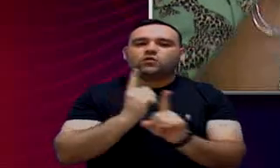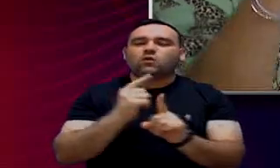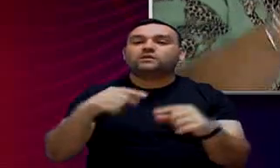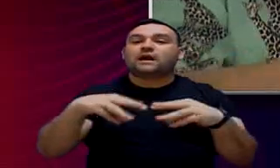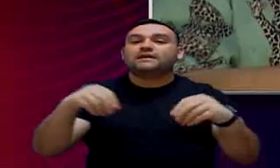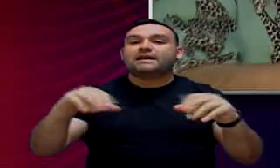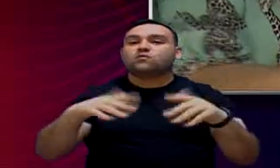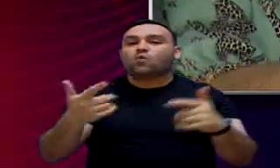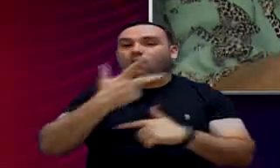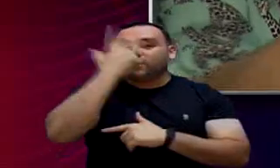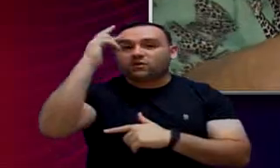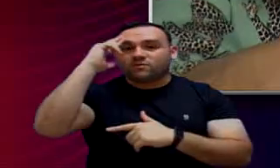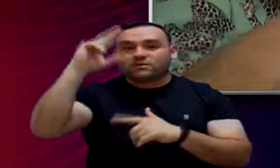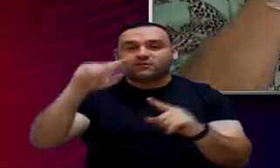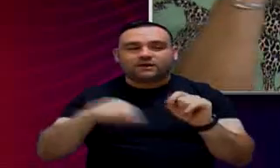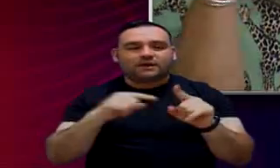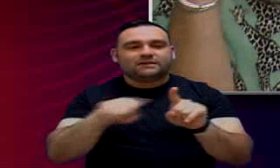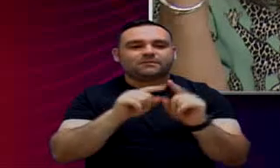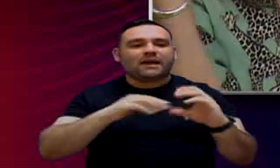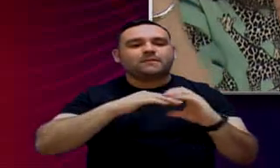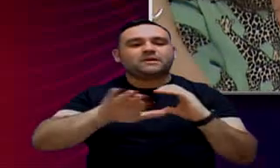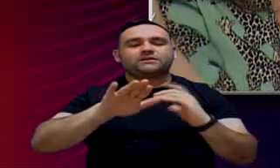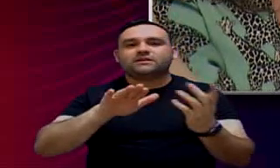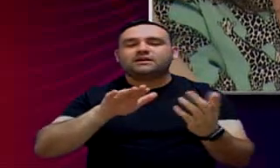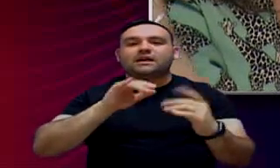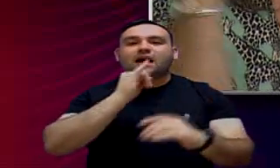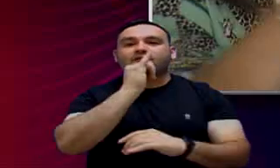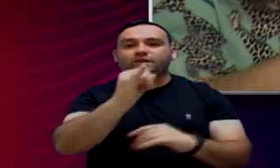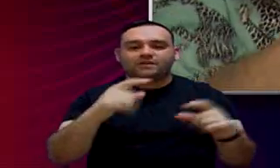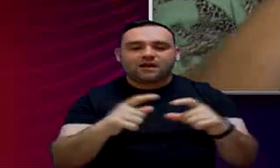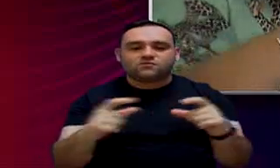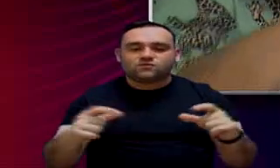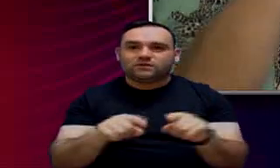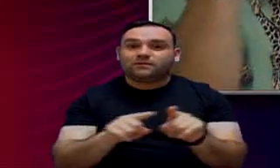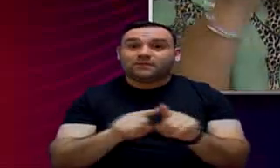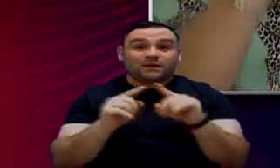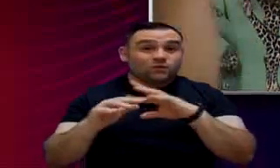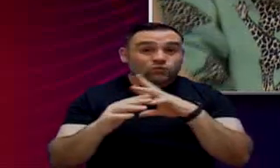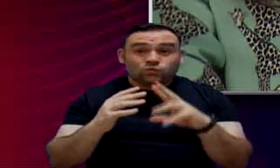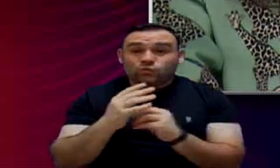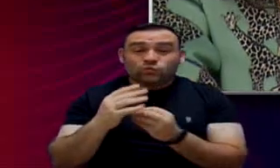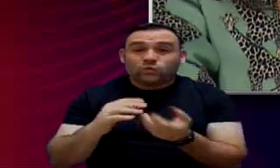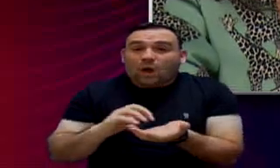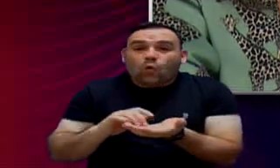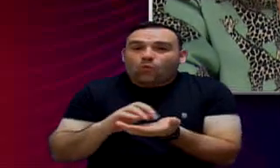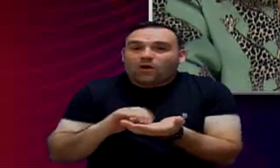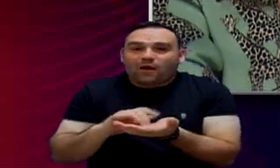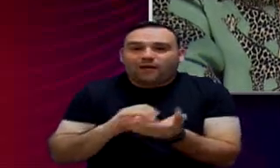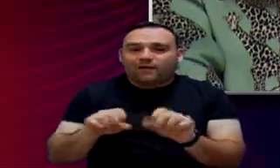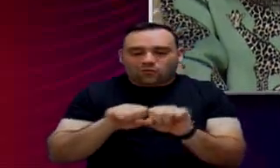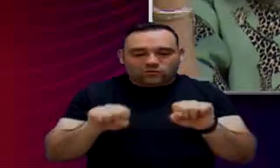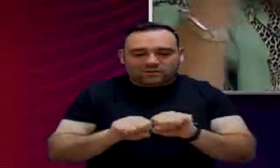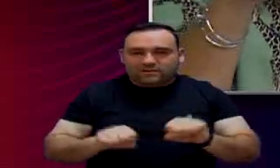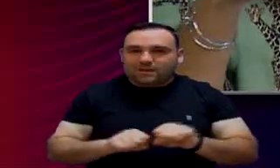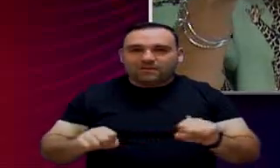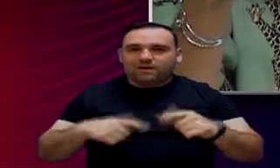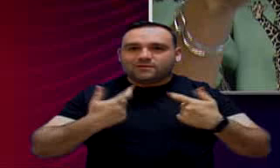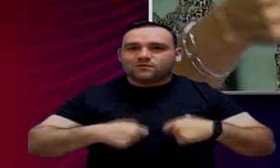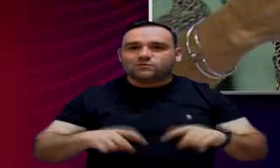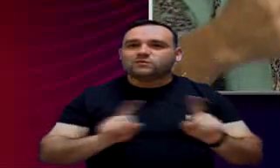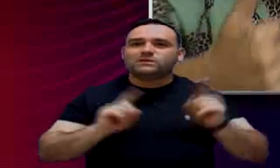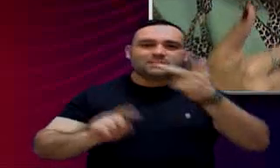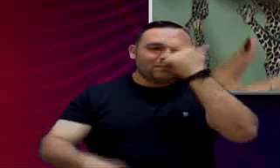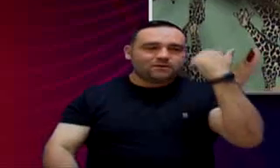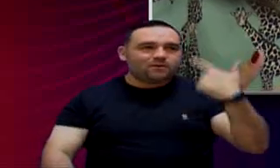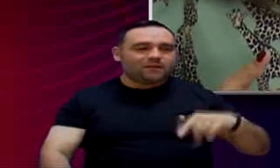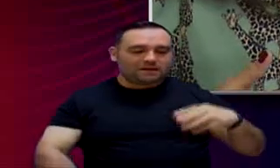Qual é o terreno Quem é o proprietário já emite a notificação e isso é feito tudo pelo sistema então não precisaria